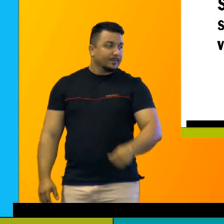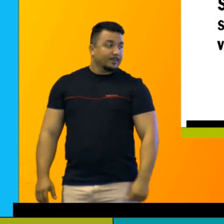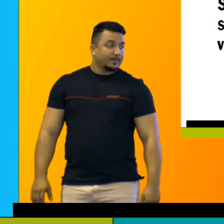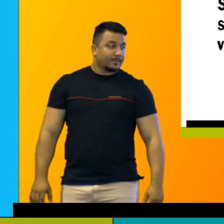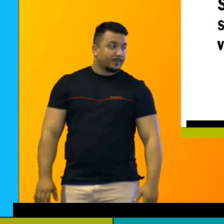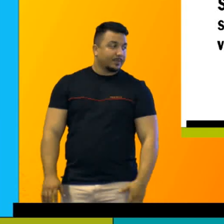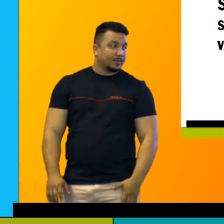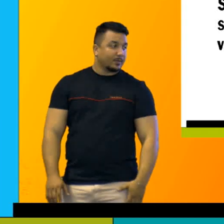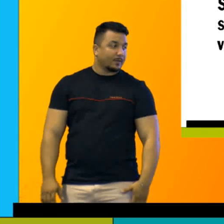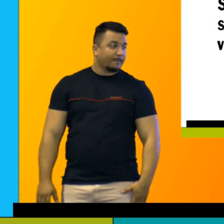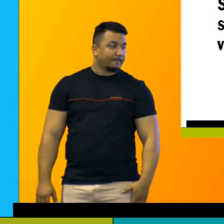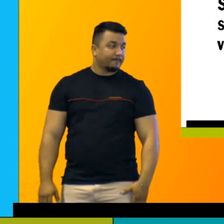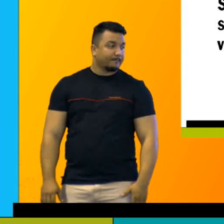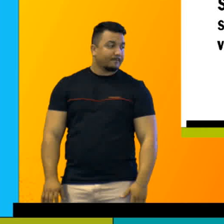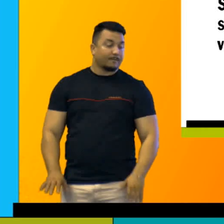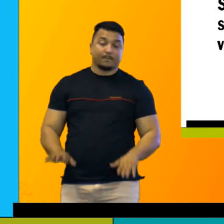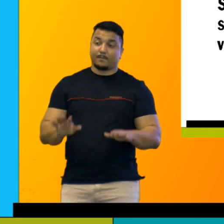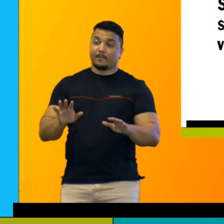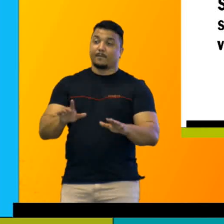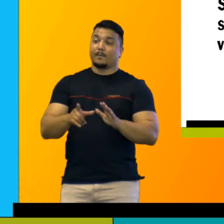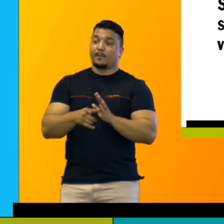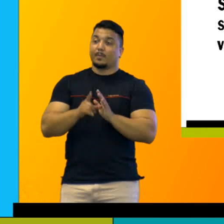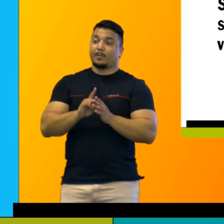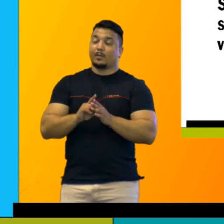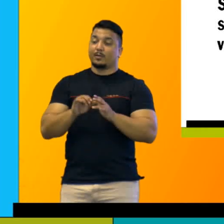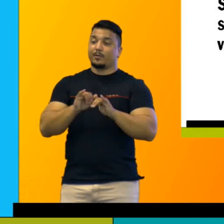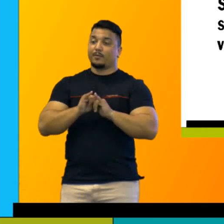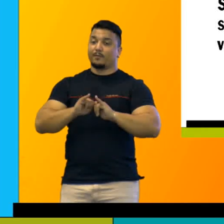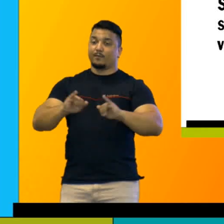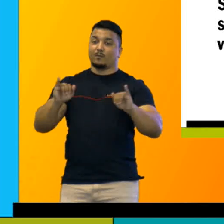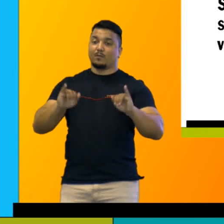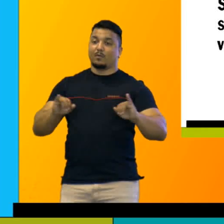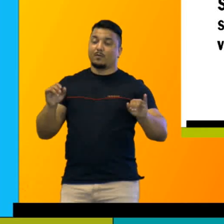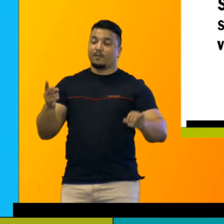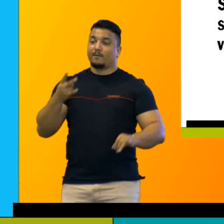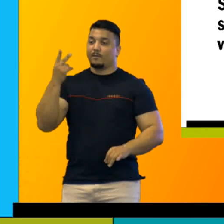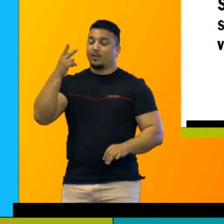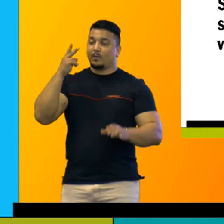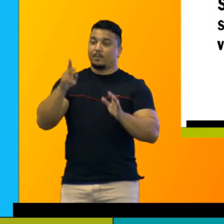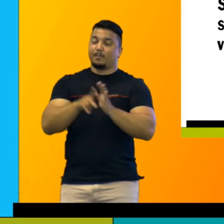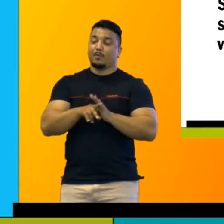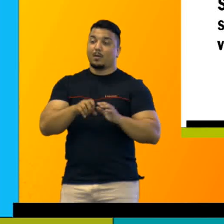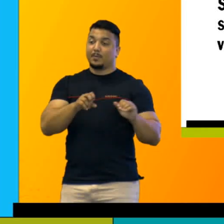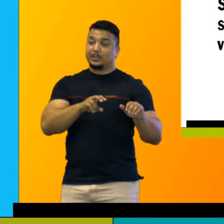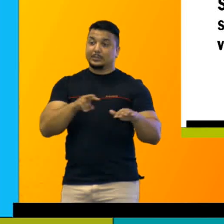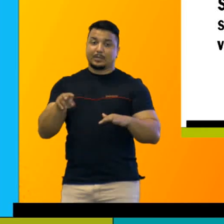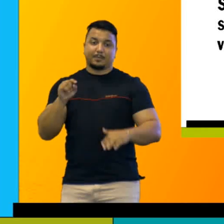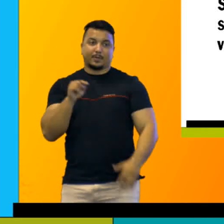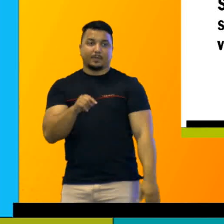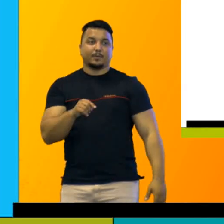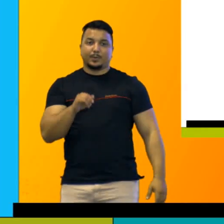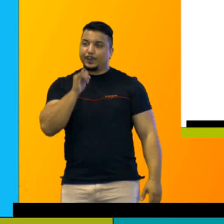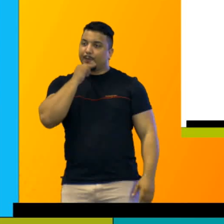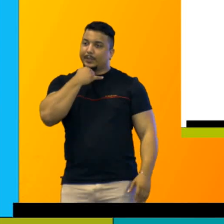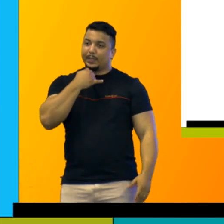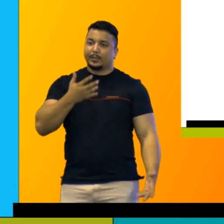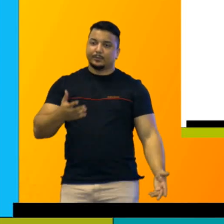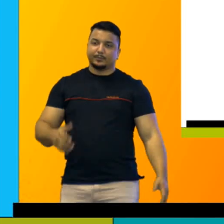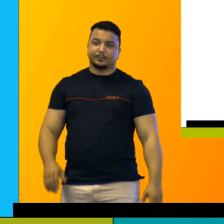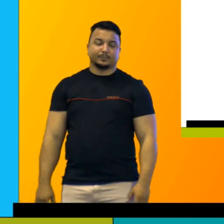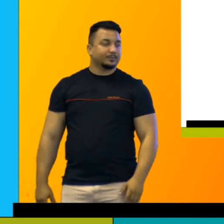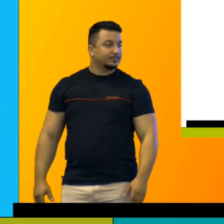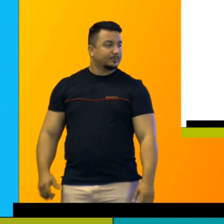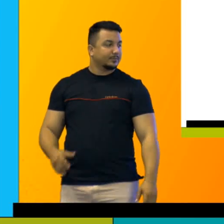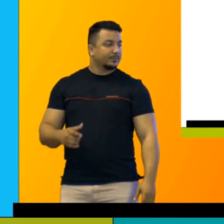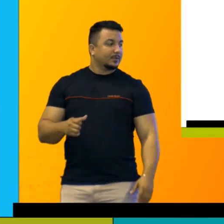Mas fez isso antes da divulgação do valor das ações naquela semana. Olha aí, pobrezinho.